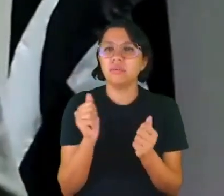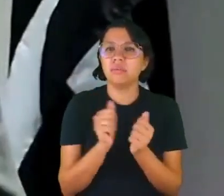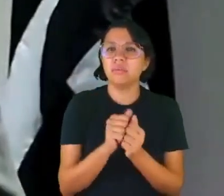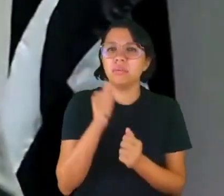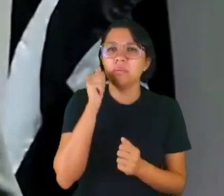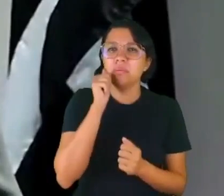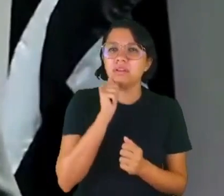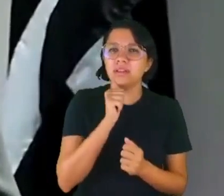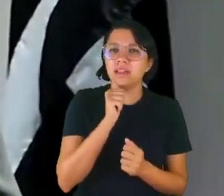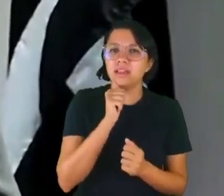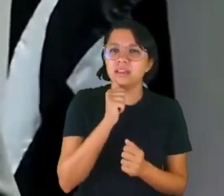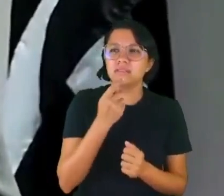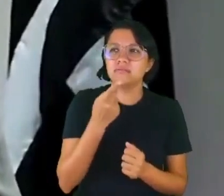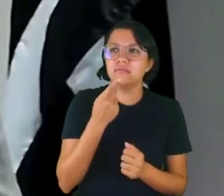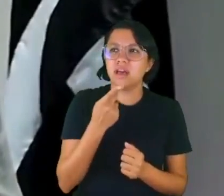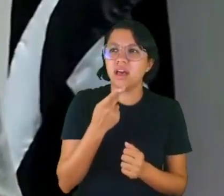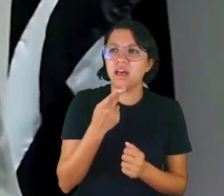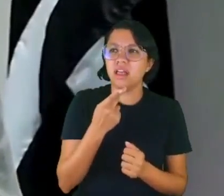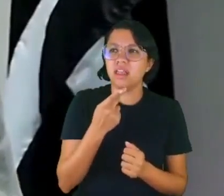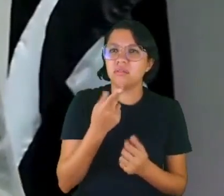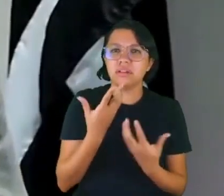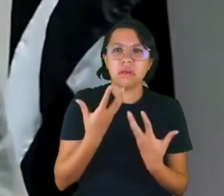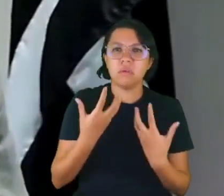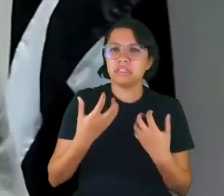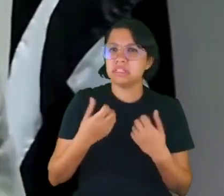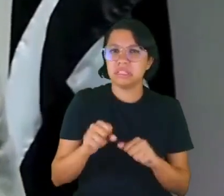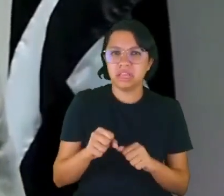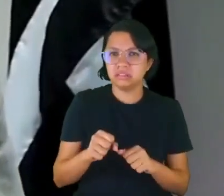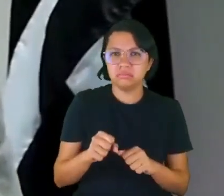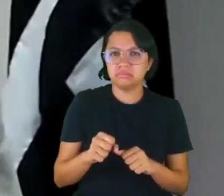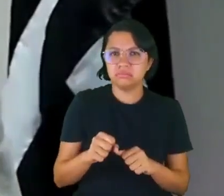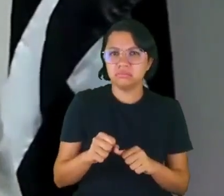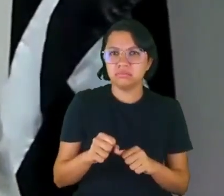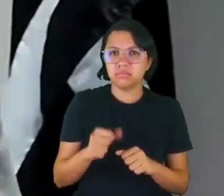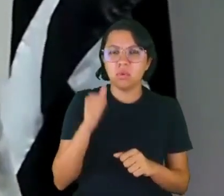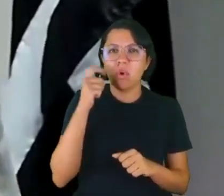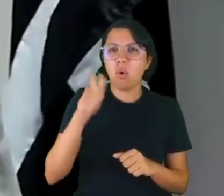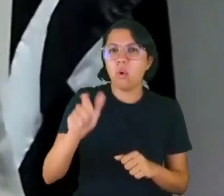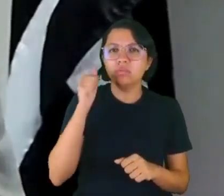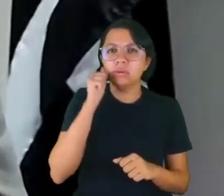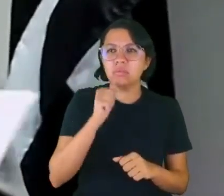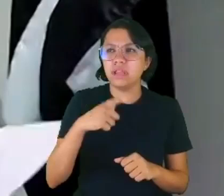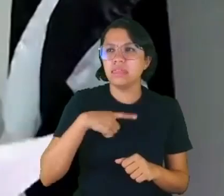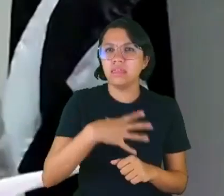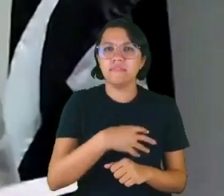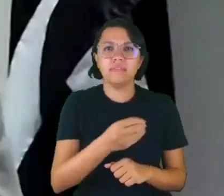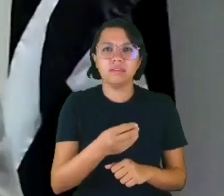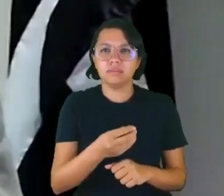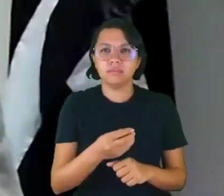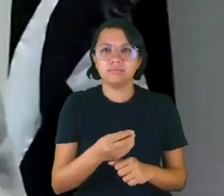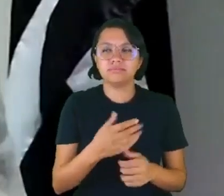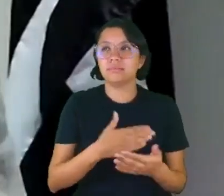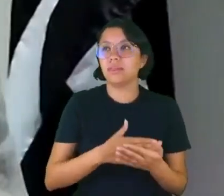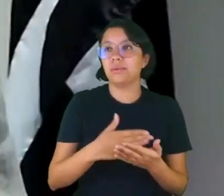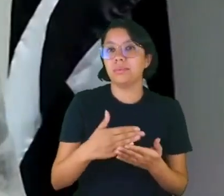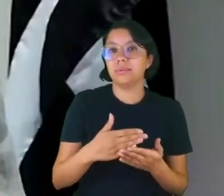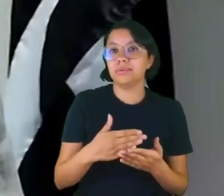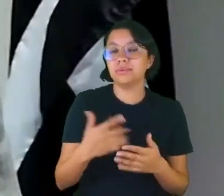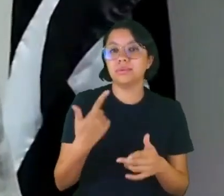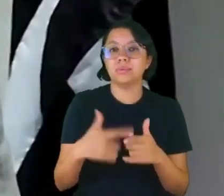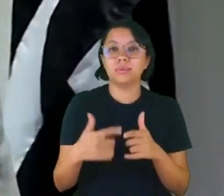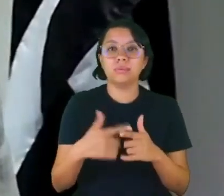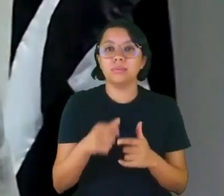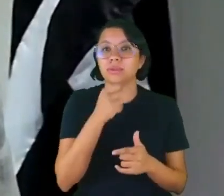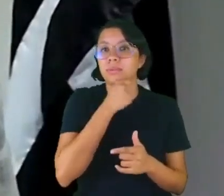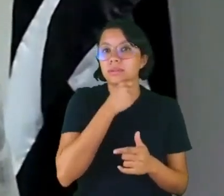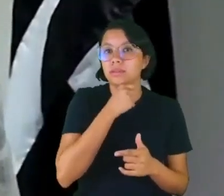Aí começou também o problema do aposentado, com permanência do plano de saúde coletivo. E nós chegamos à conclusão que os empregados